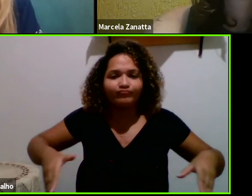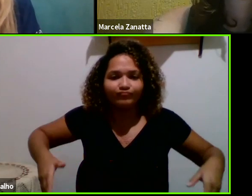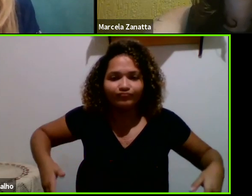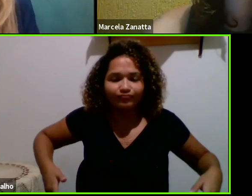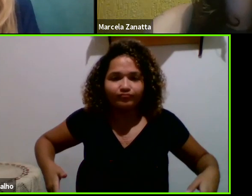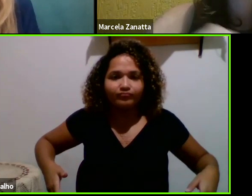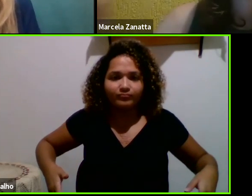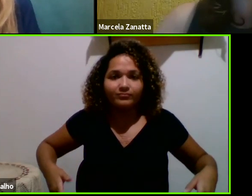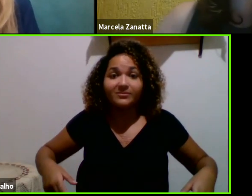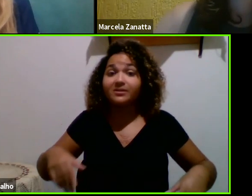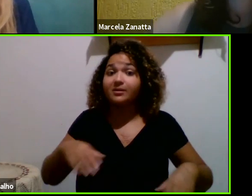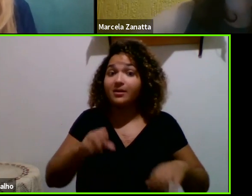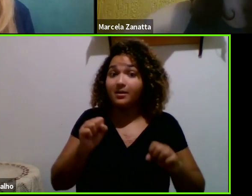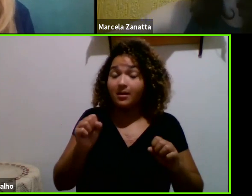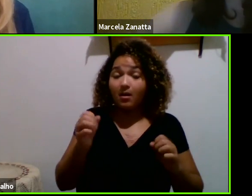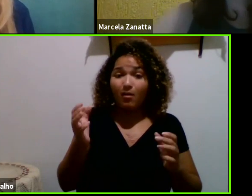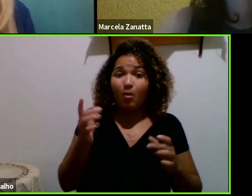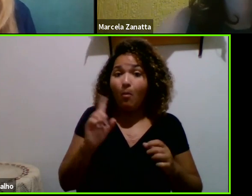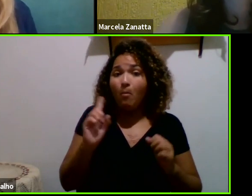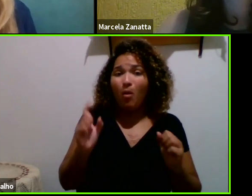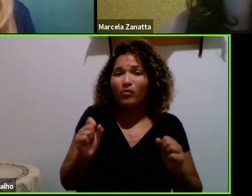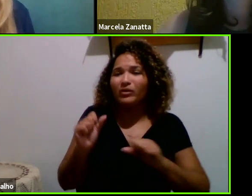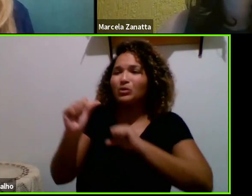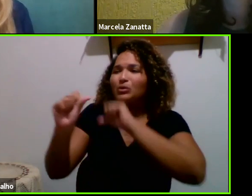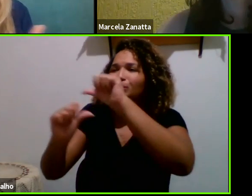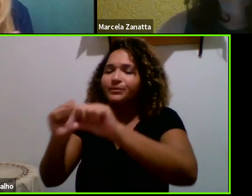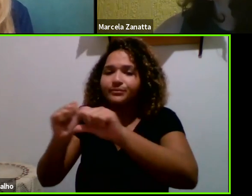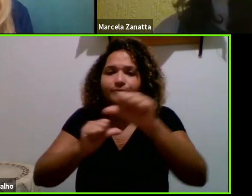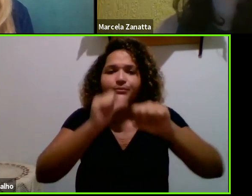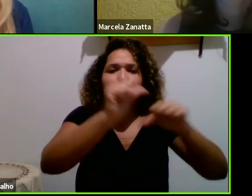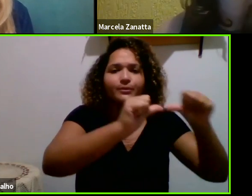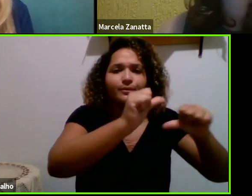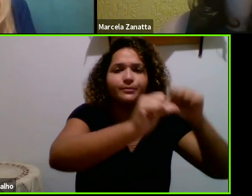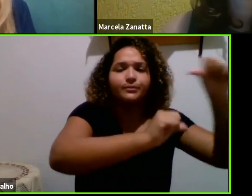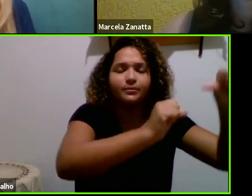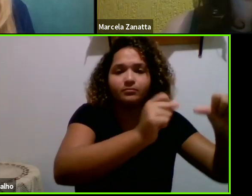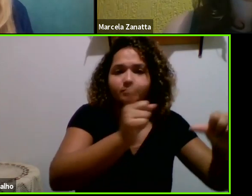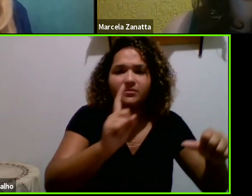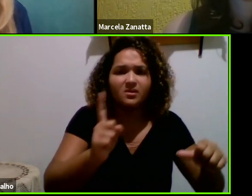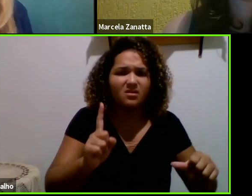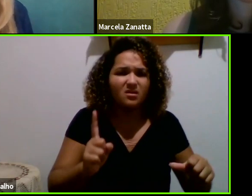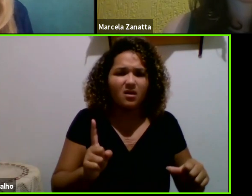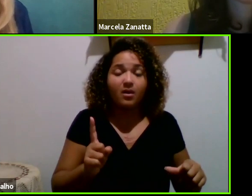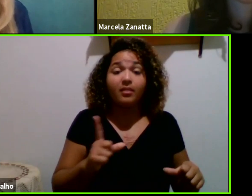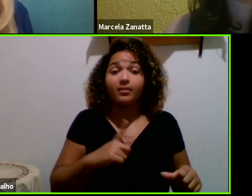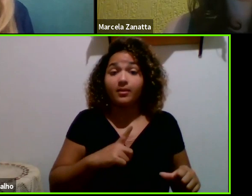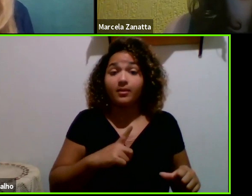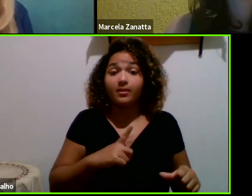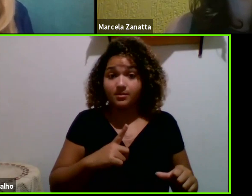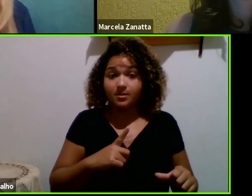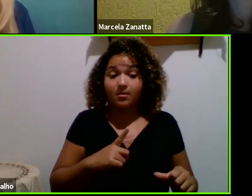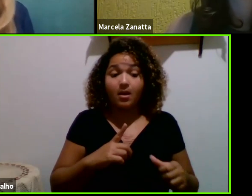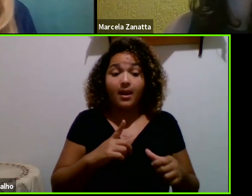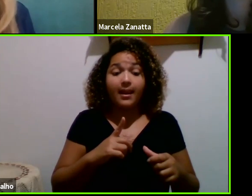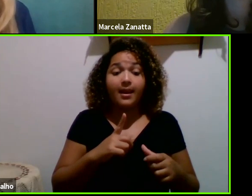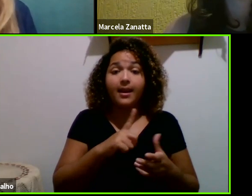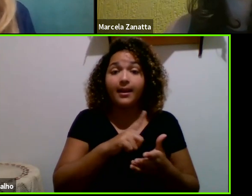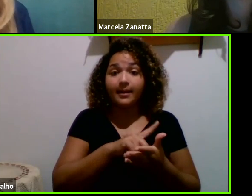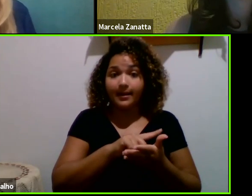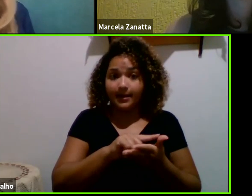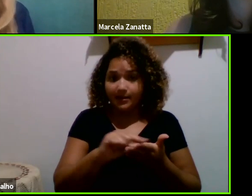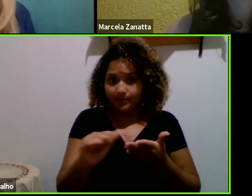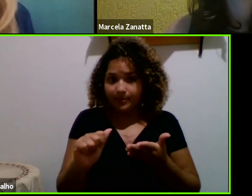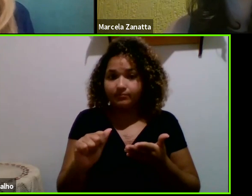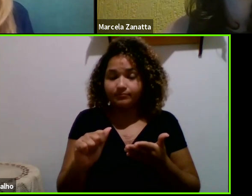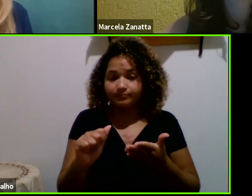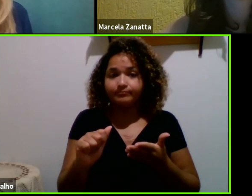mais agora, no cenário que a gente está vivendo. Né? Então, o que a gente precisa? Utilizar lençol. A gente pega o lençol